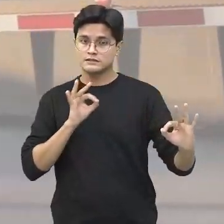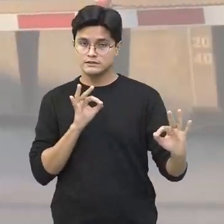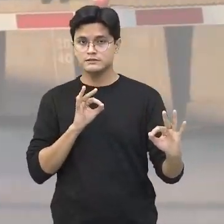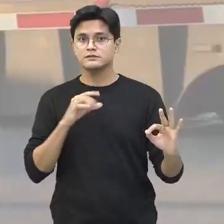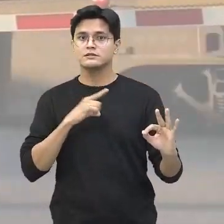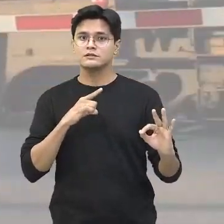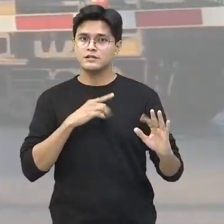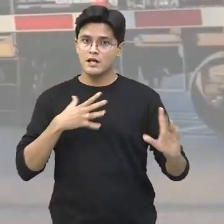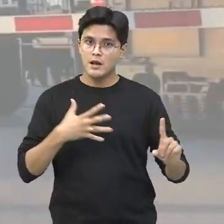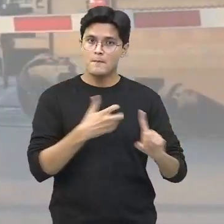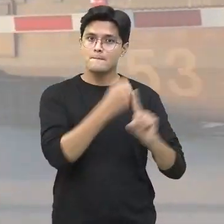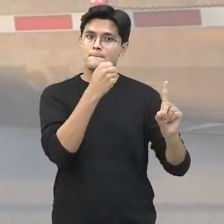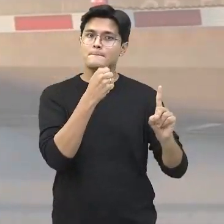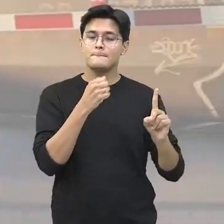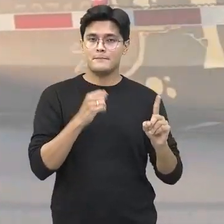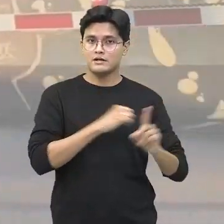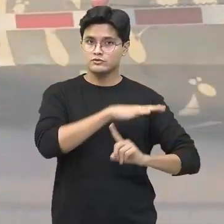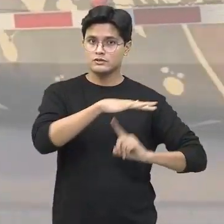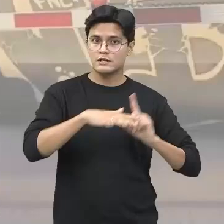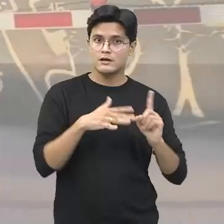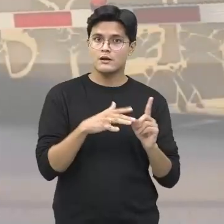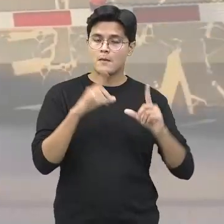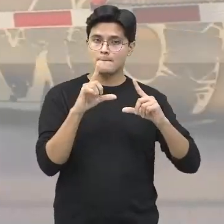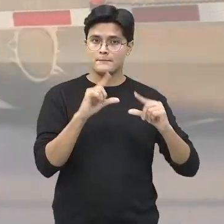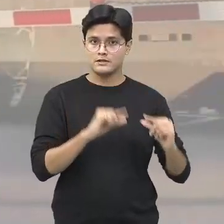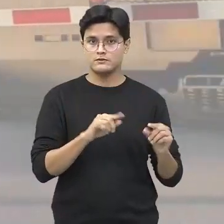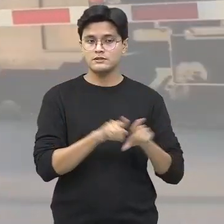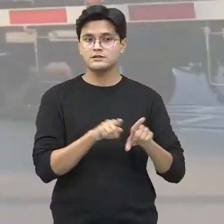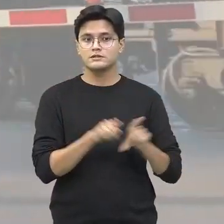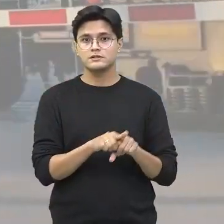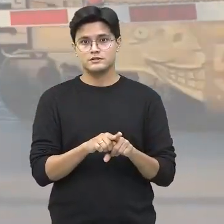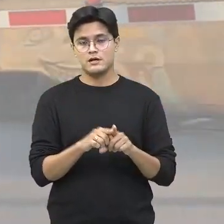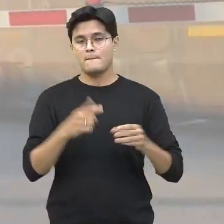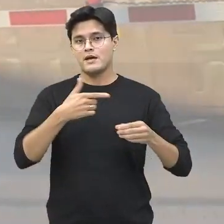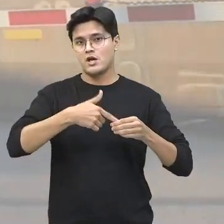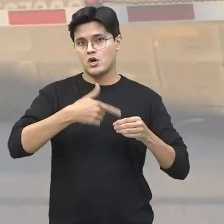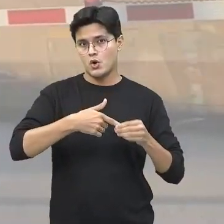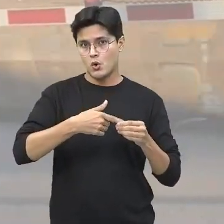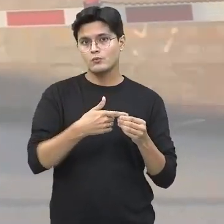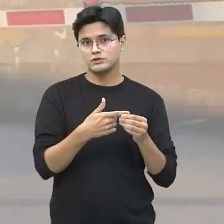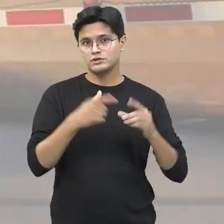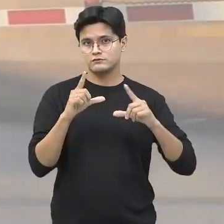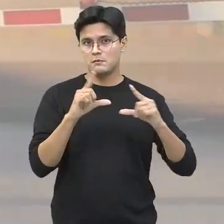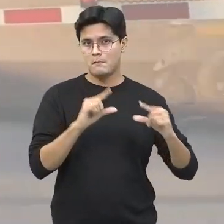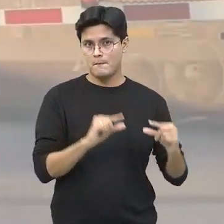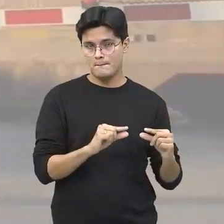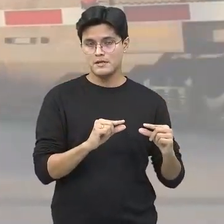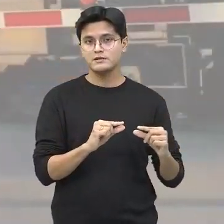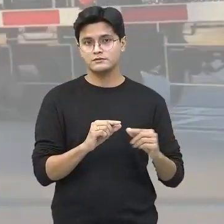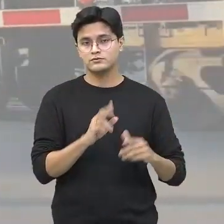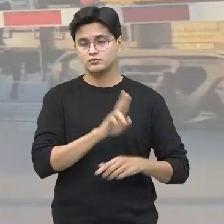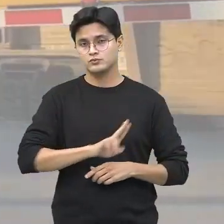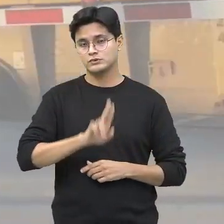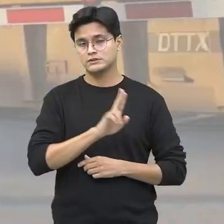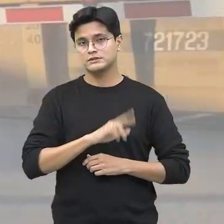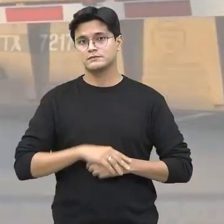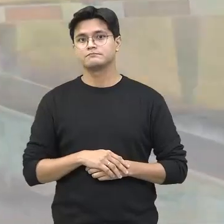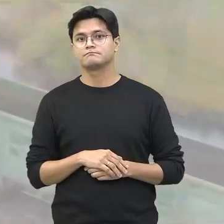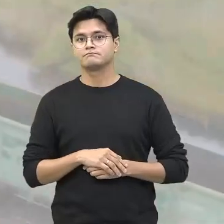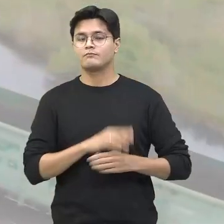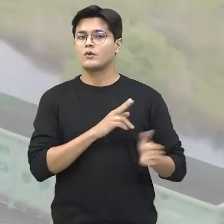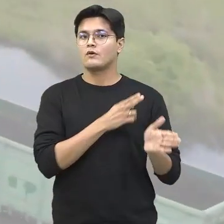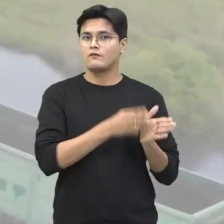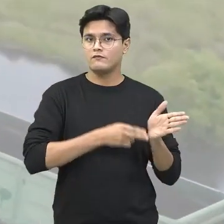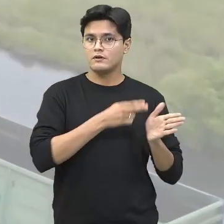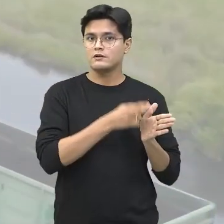impacto ambiental e Menor consumo de combustível por Tonelada transportada as ferrovias são essenciais para o